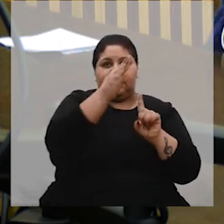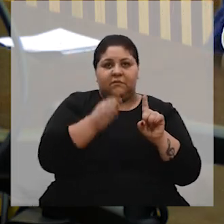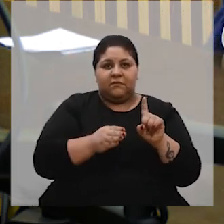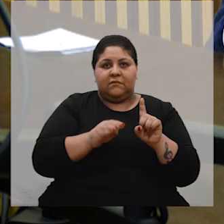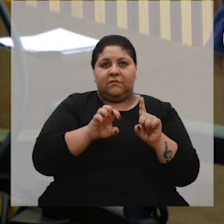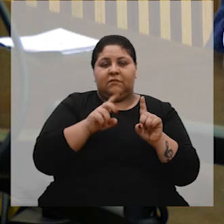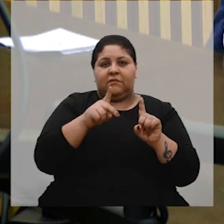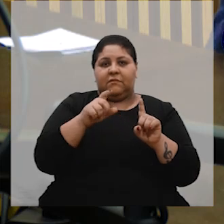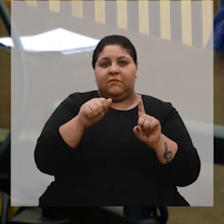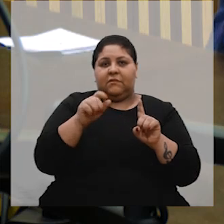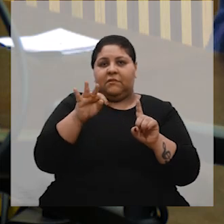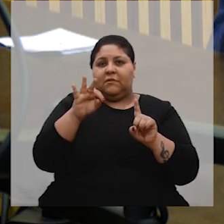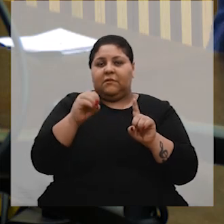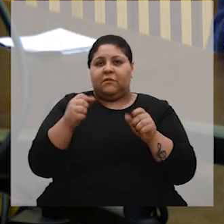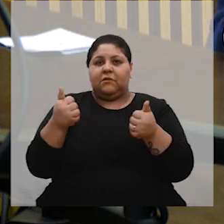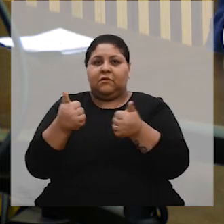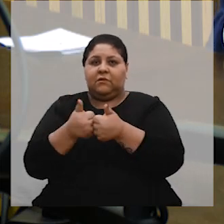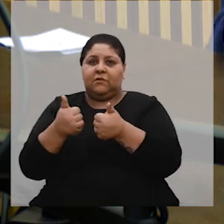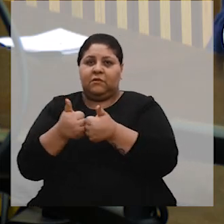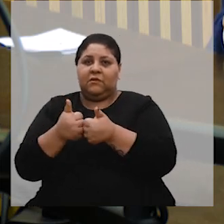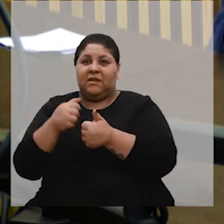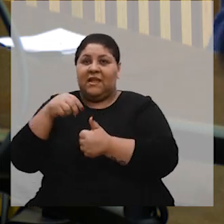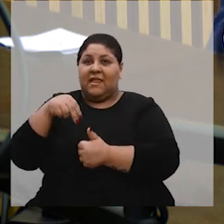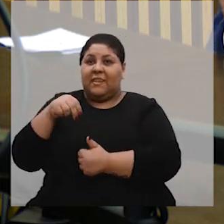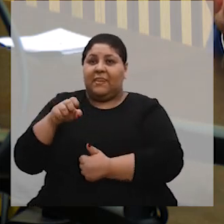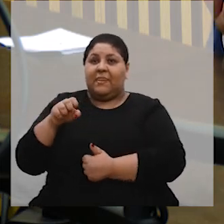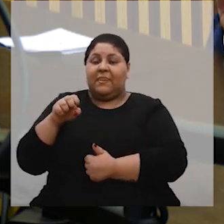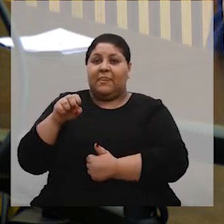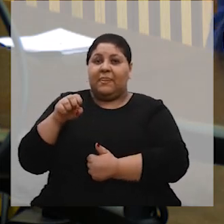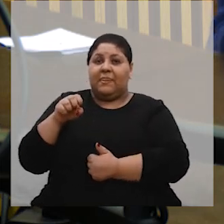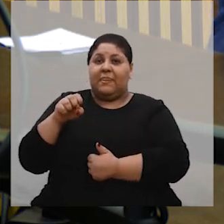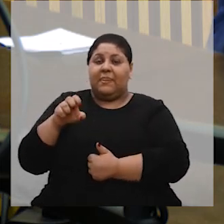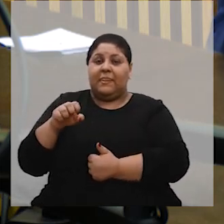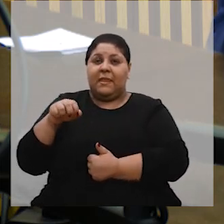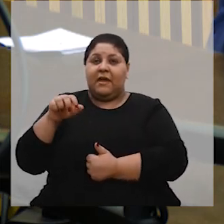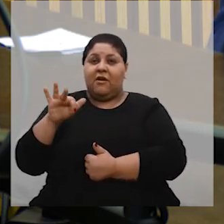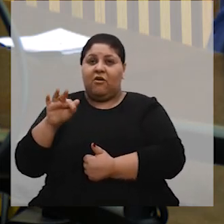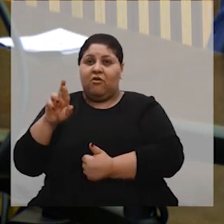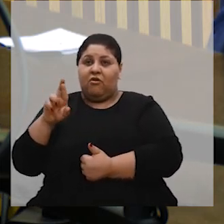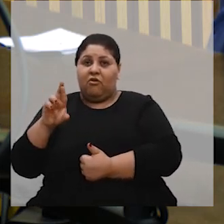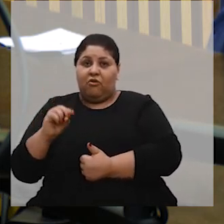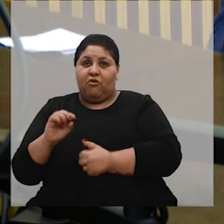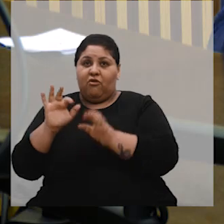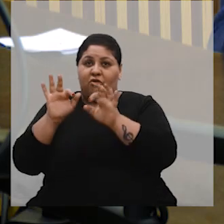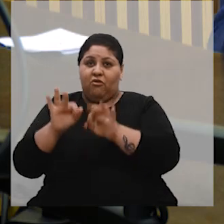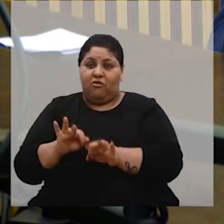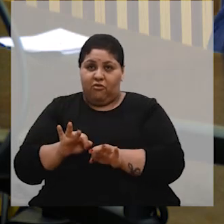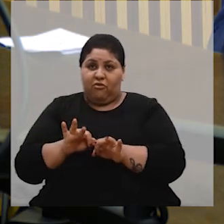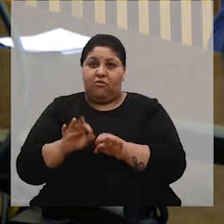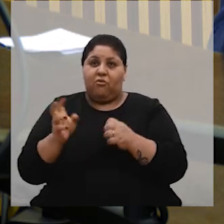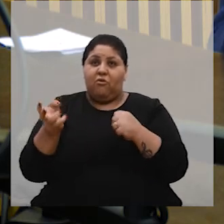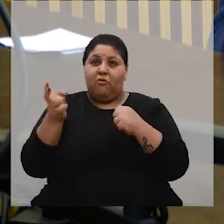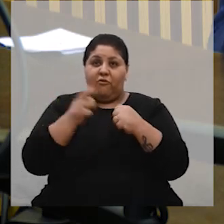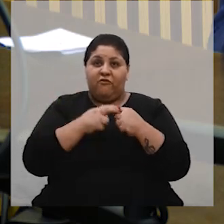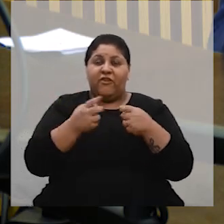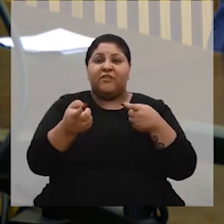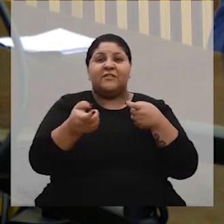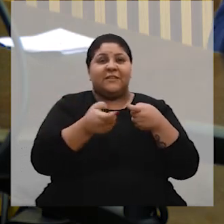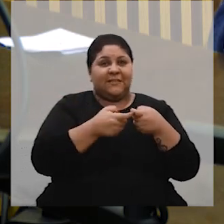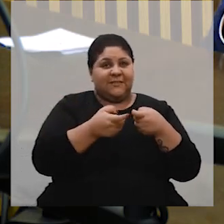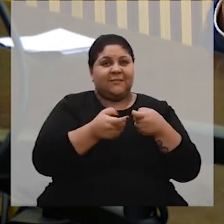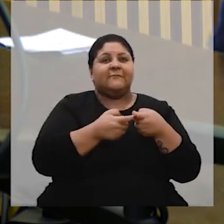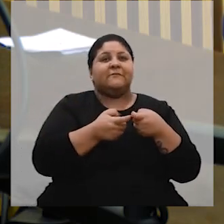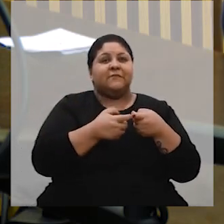de Hepato junto com a Sociedade Brasileira de Nefro, de zerar os vírus nas clínicas de diálise. Sim, porque